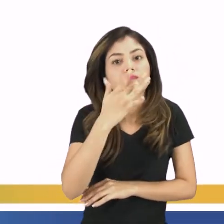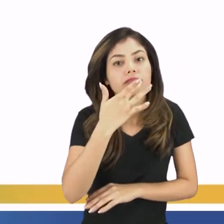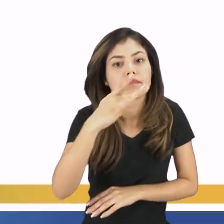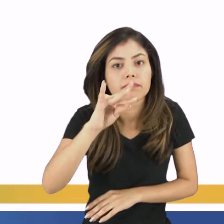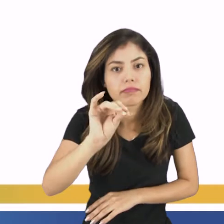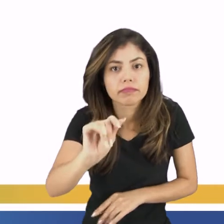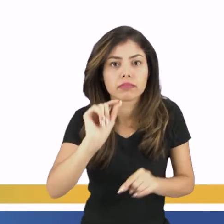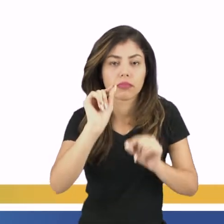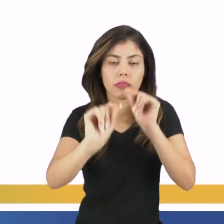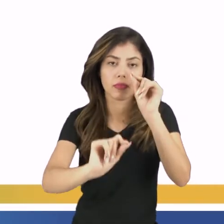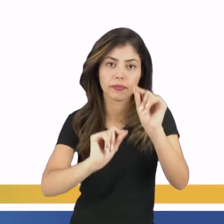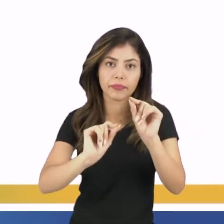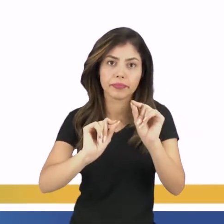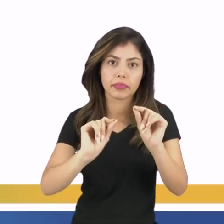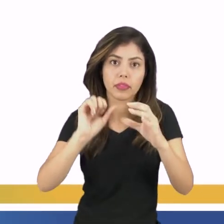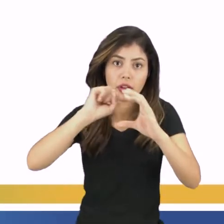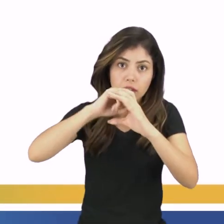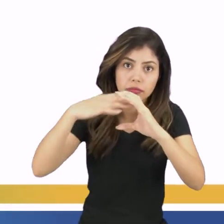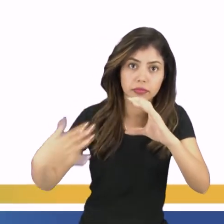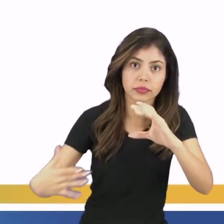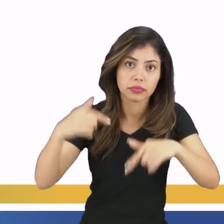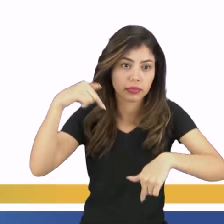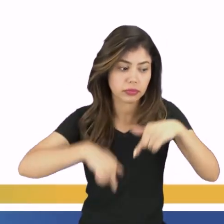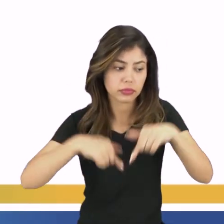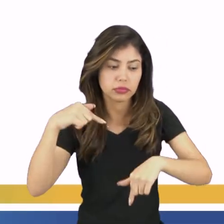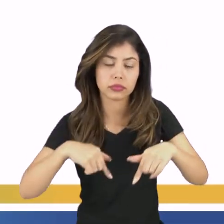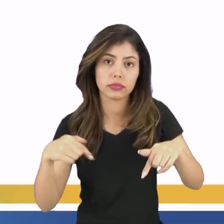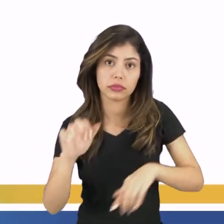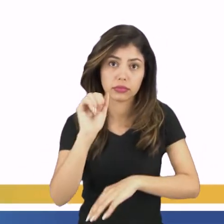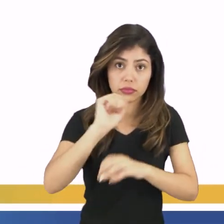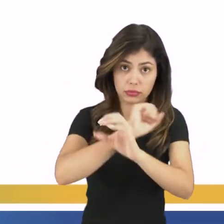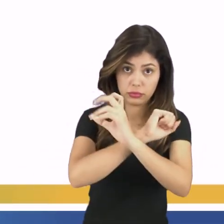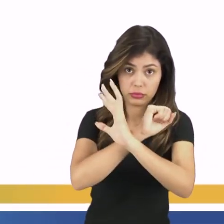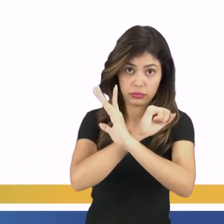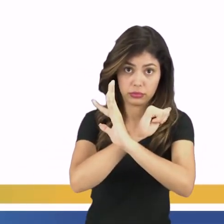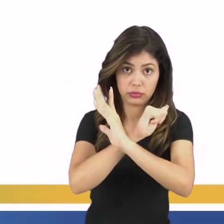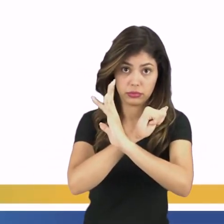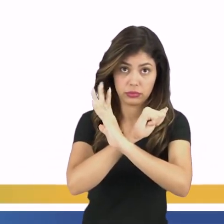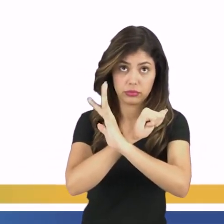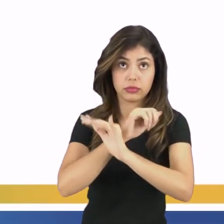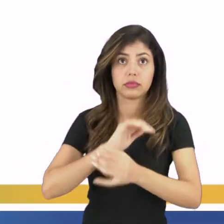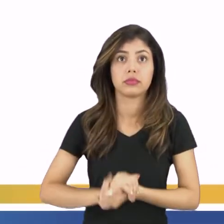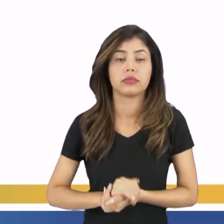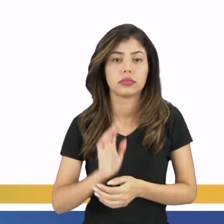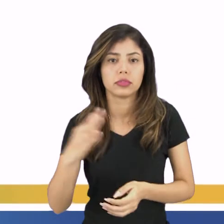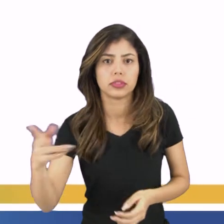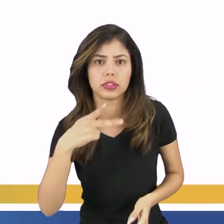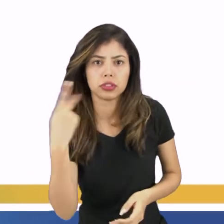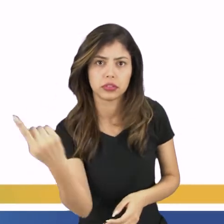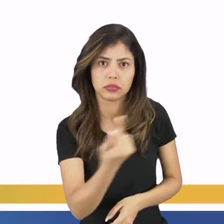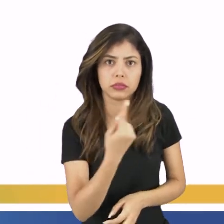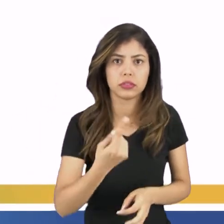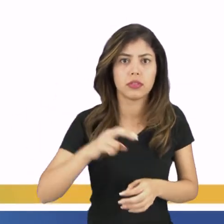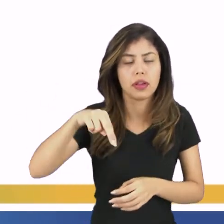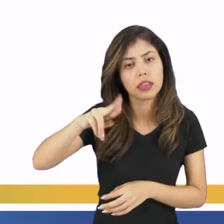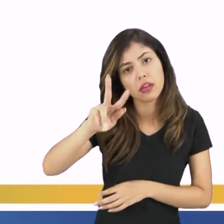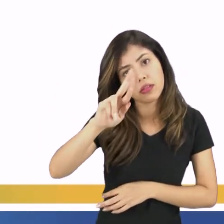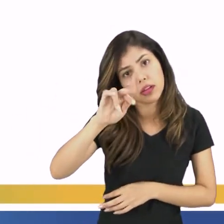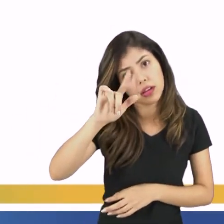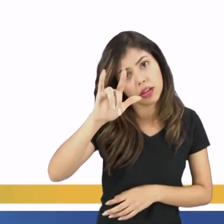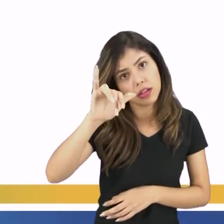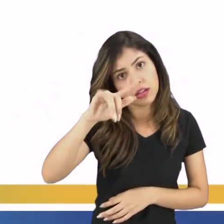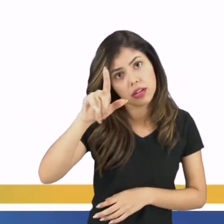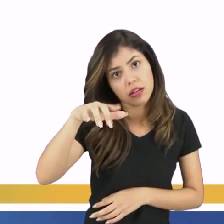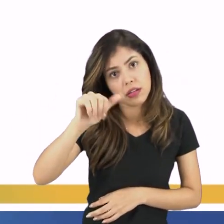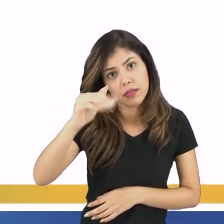uma característica ou quimicamente ácida. Então, quando a gente tiver uma neutralização